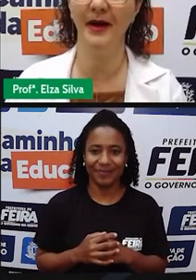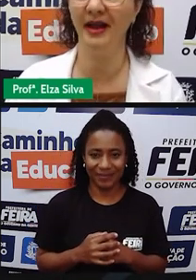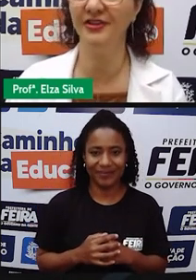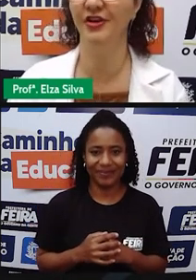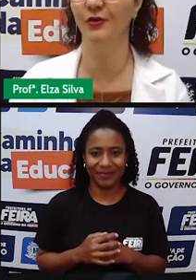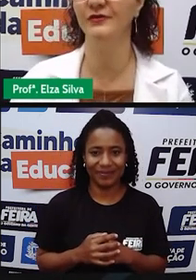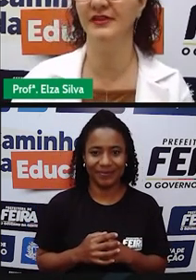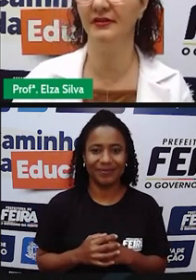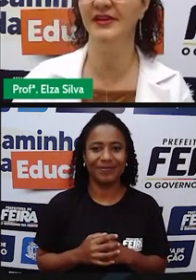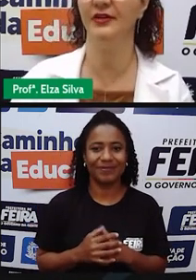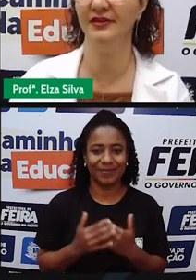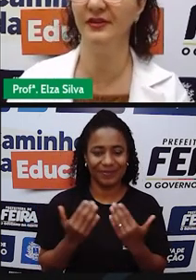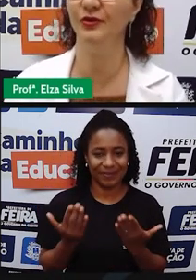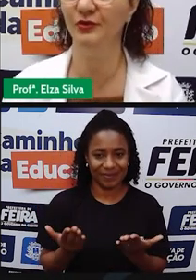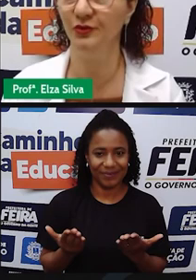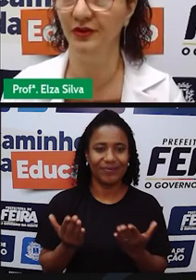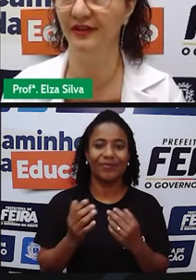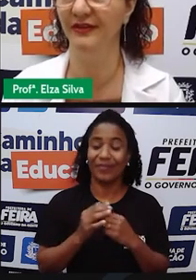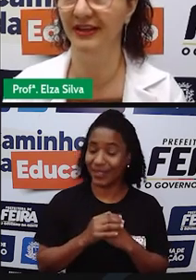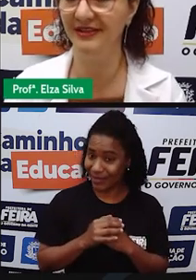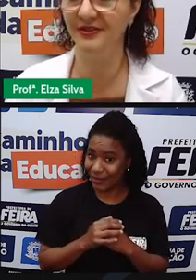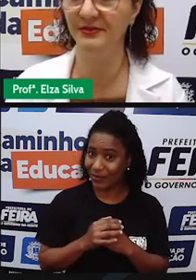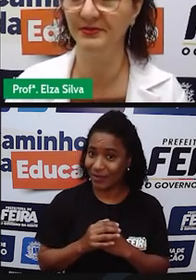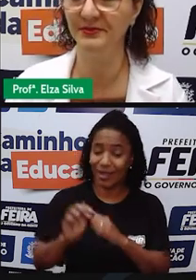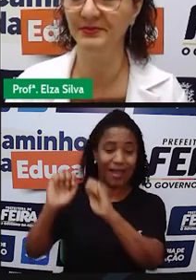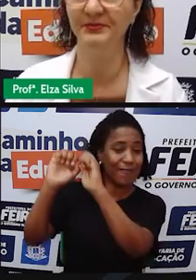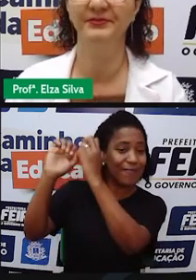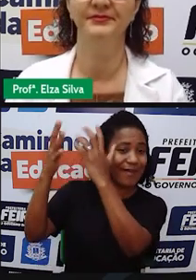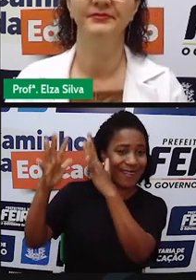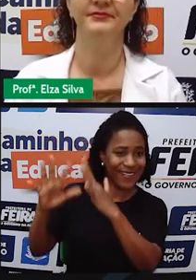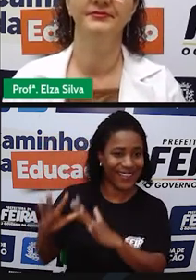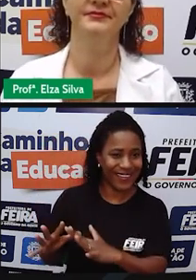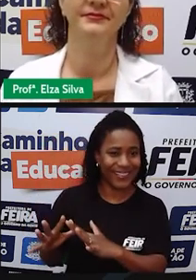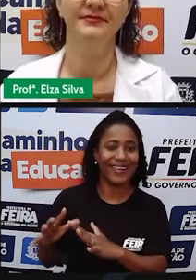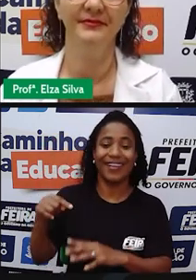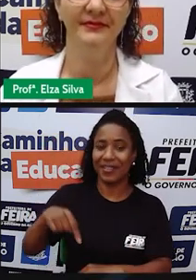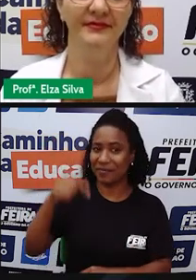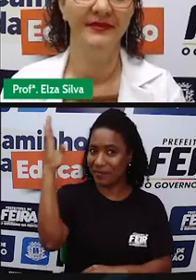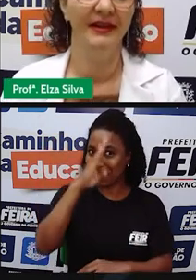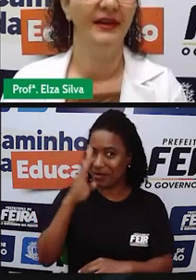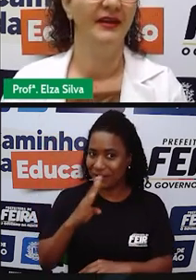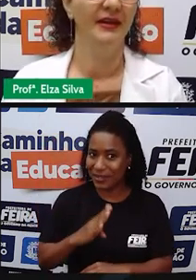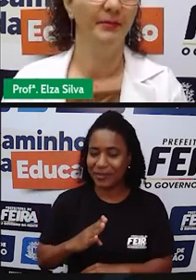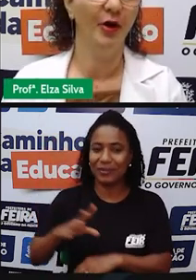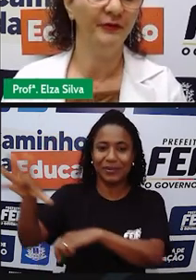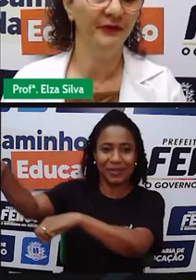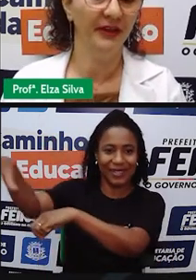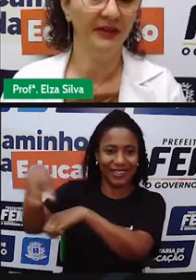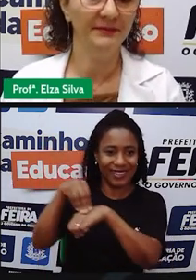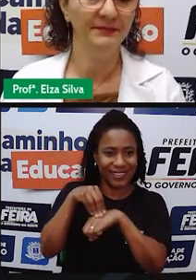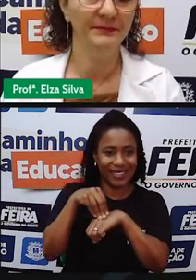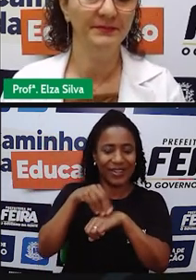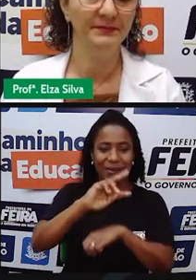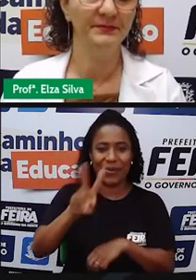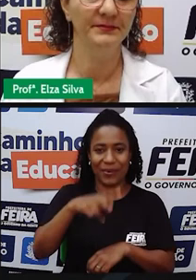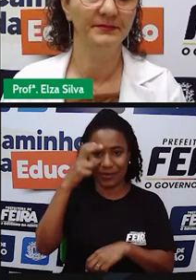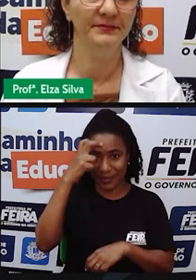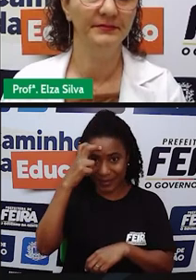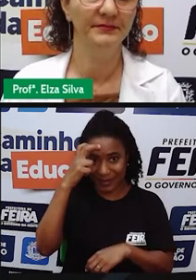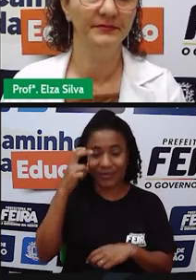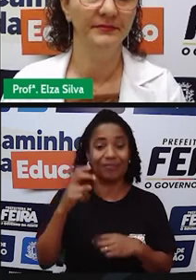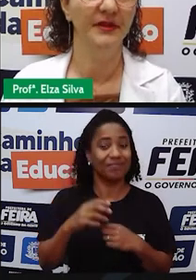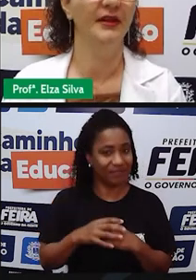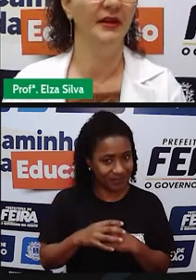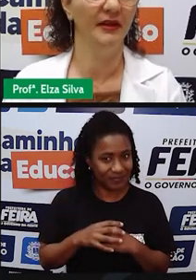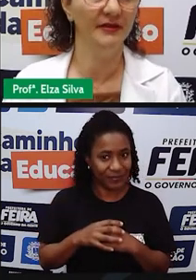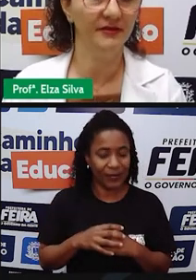fazendo parte já há alguns anos da nossa cultura, não é isso? Yes! Geralmente a Black Friday acontece em